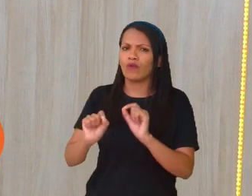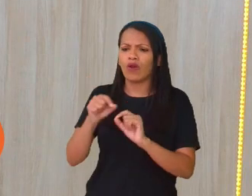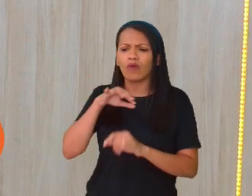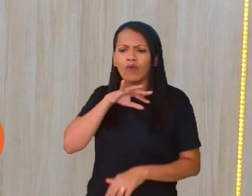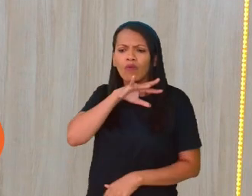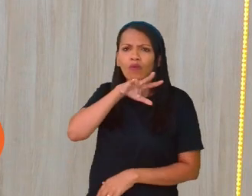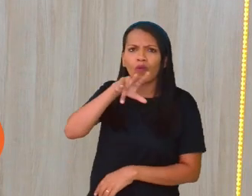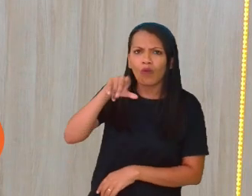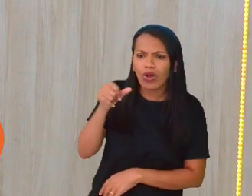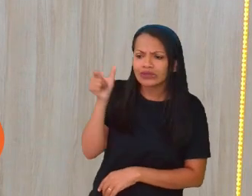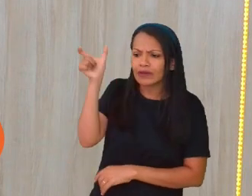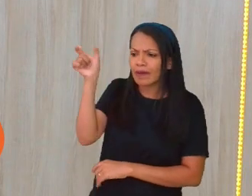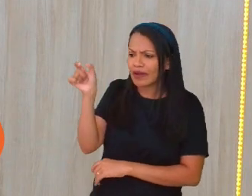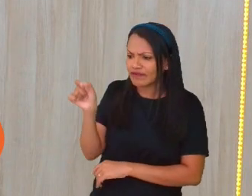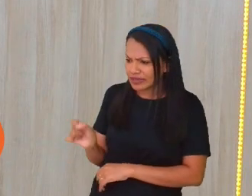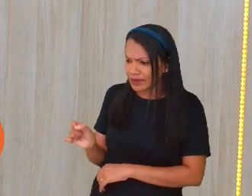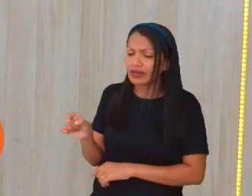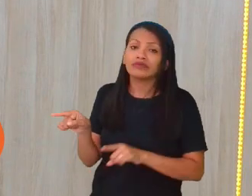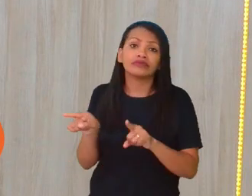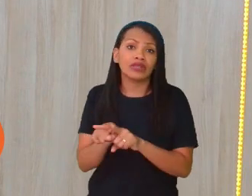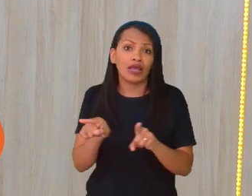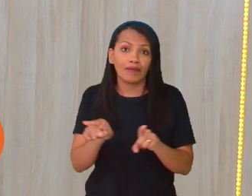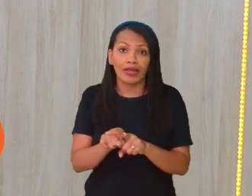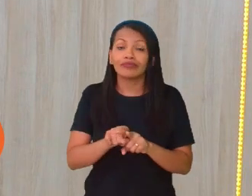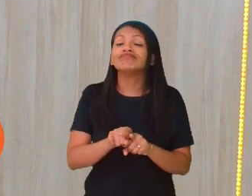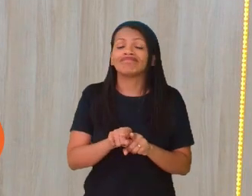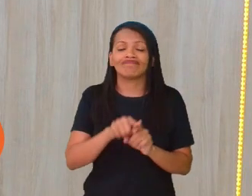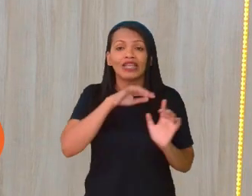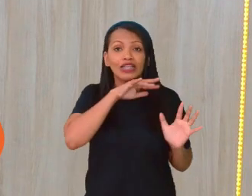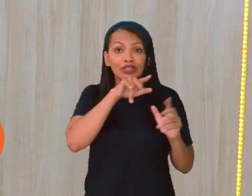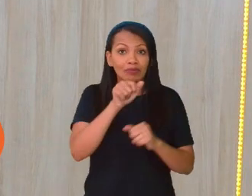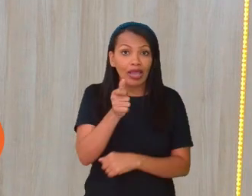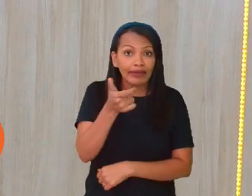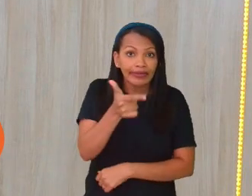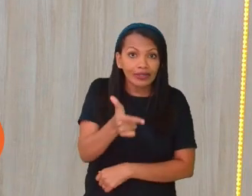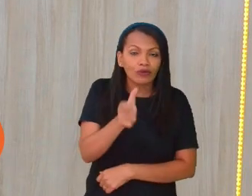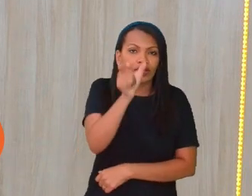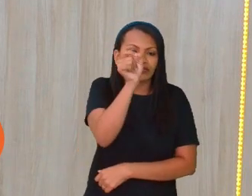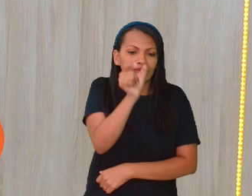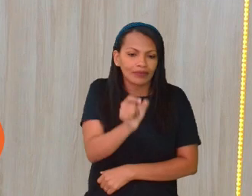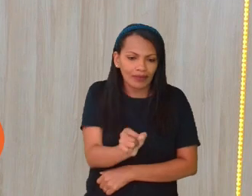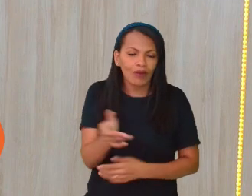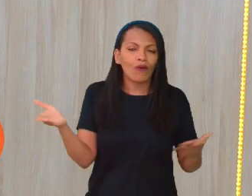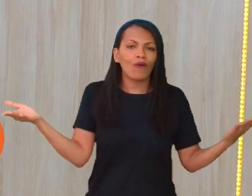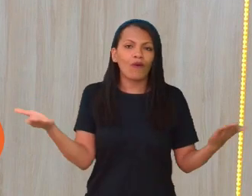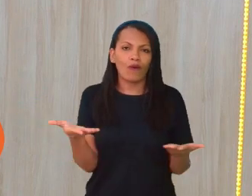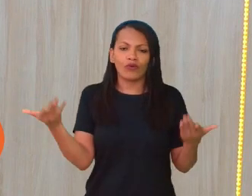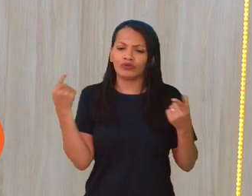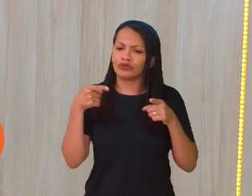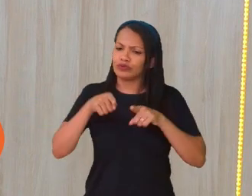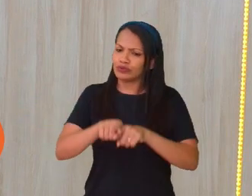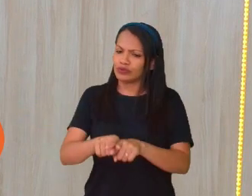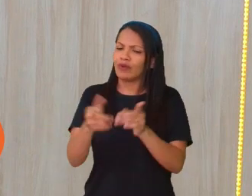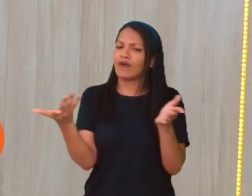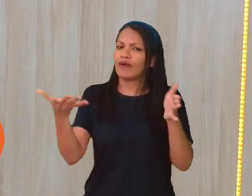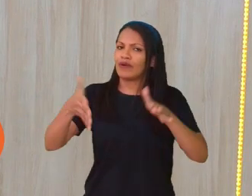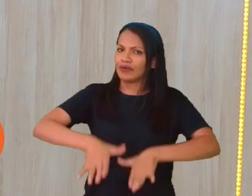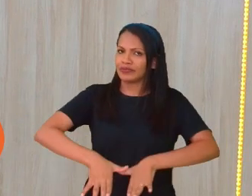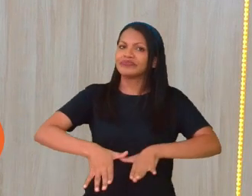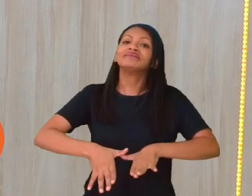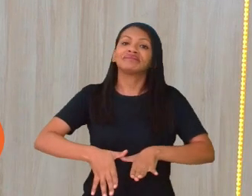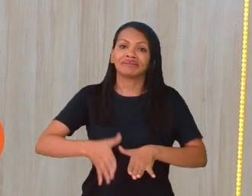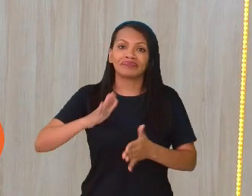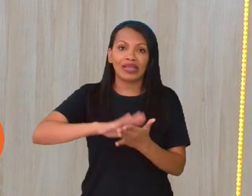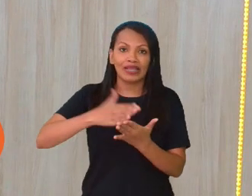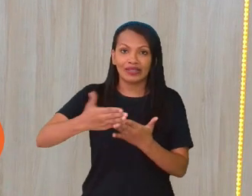e invertebrados. E hoje, me acompanhando aqui na aula para deixar a nossa aula um pouco mais interativa e inclusiva, está a nossa